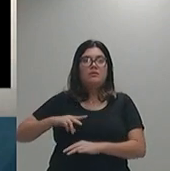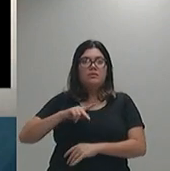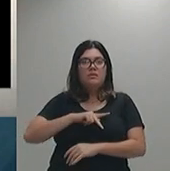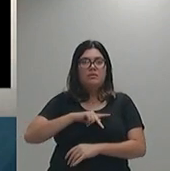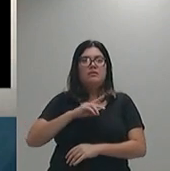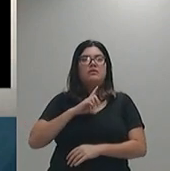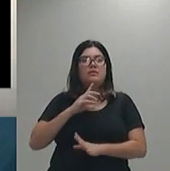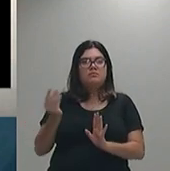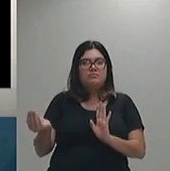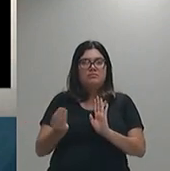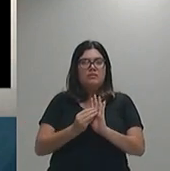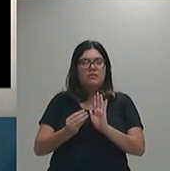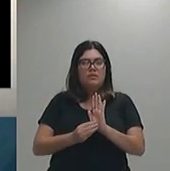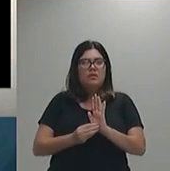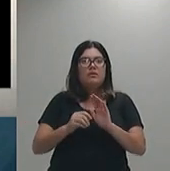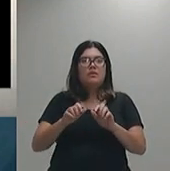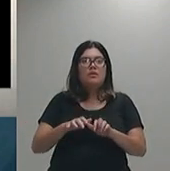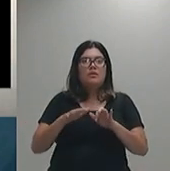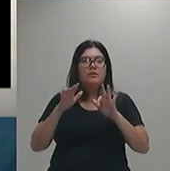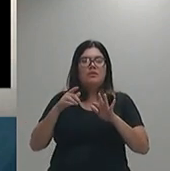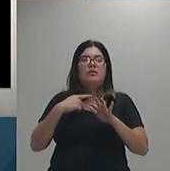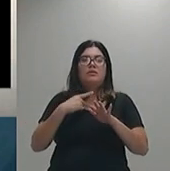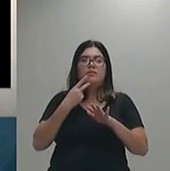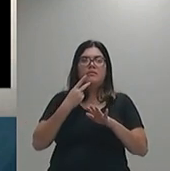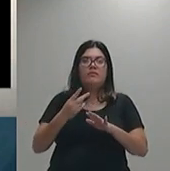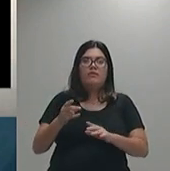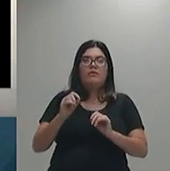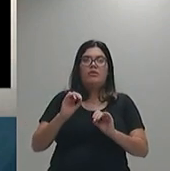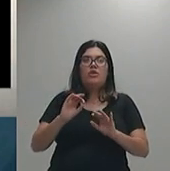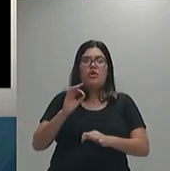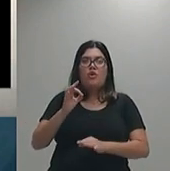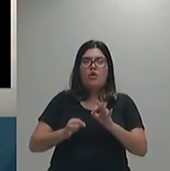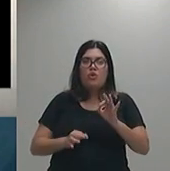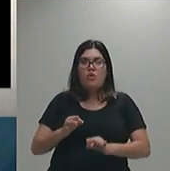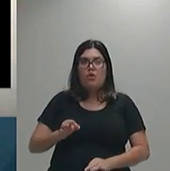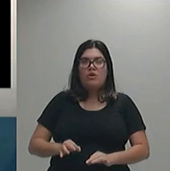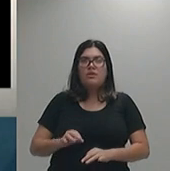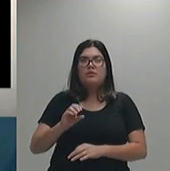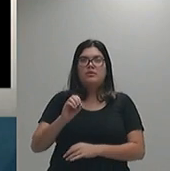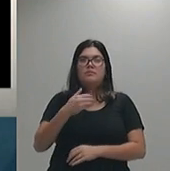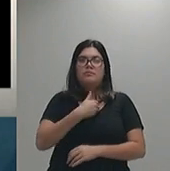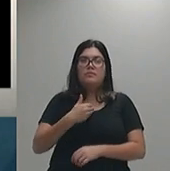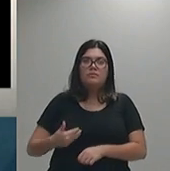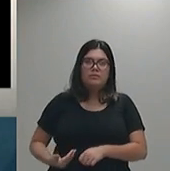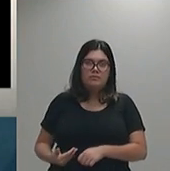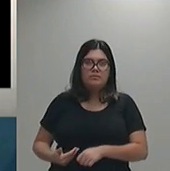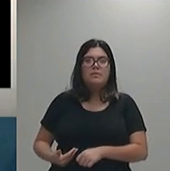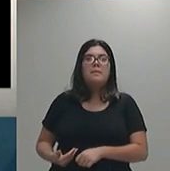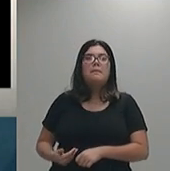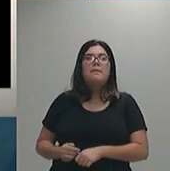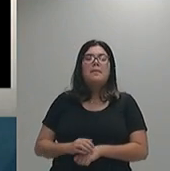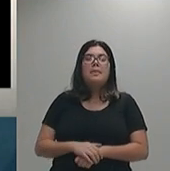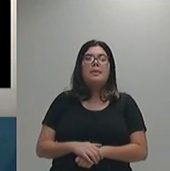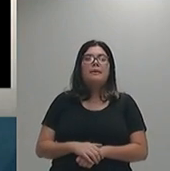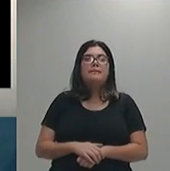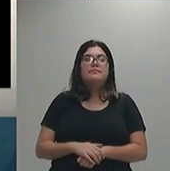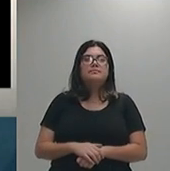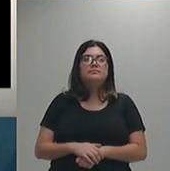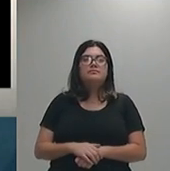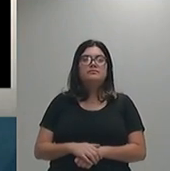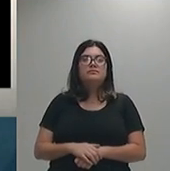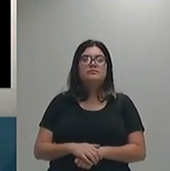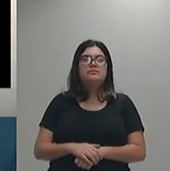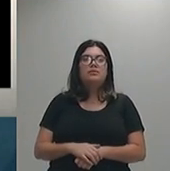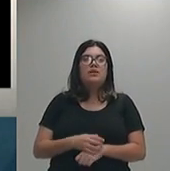trazer uma questão de ordem pública que parece não foi ventilado ainda é que se